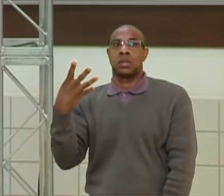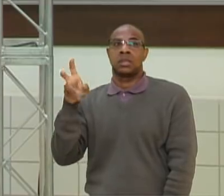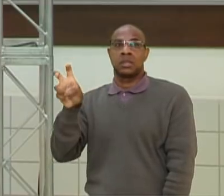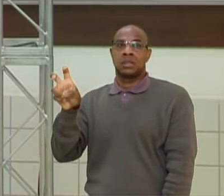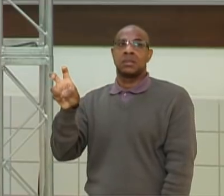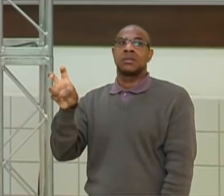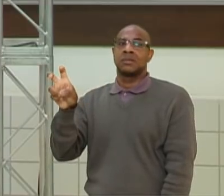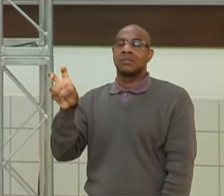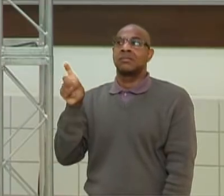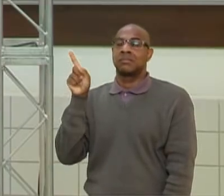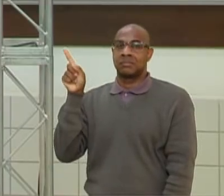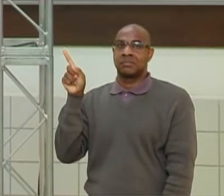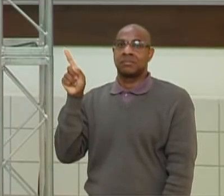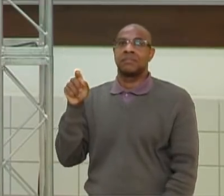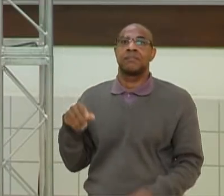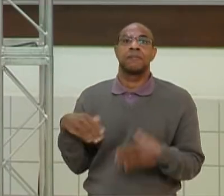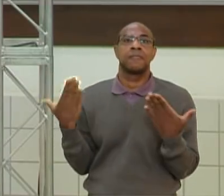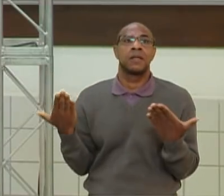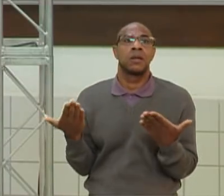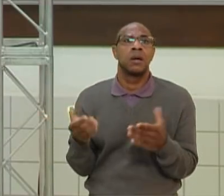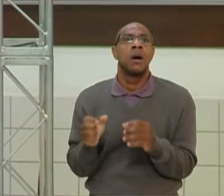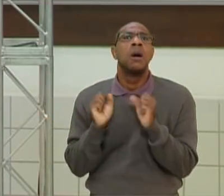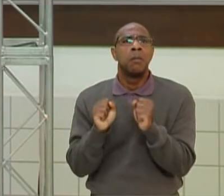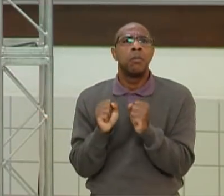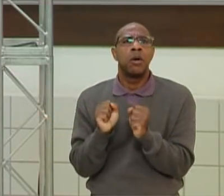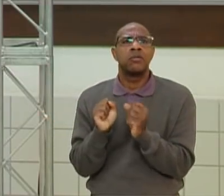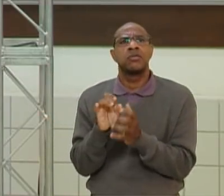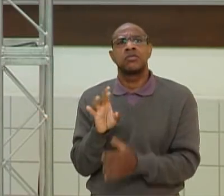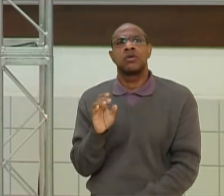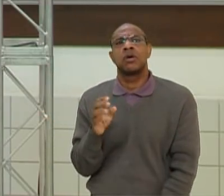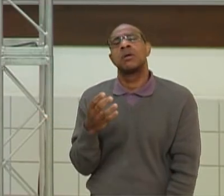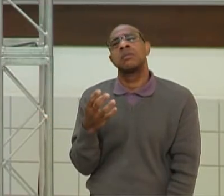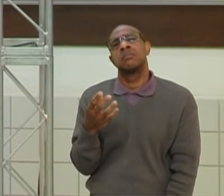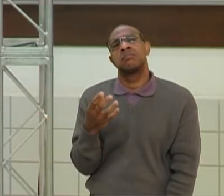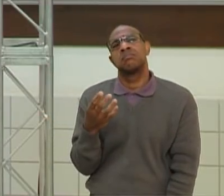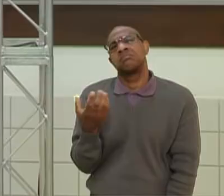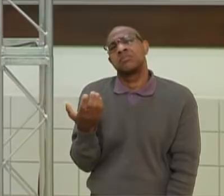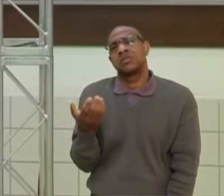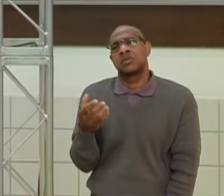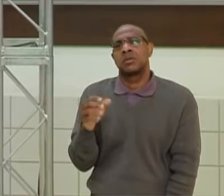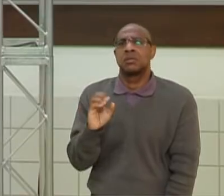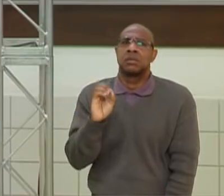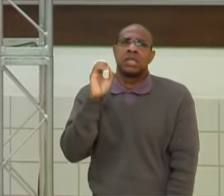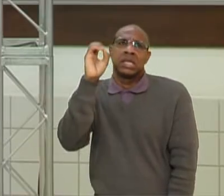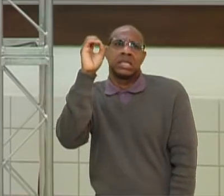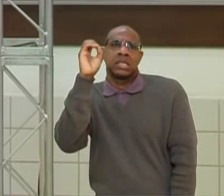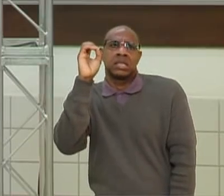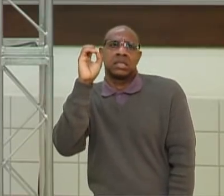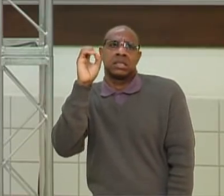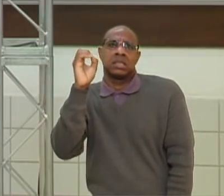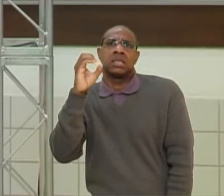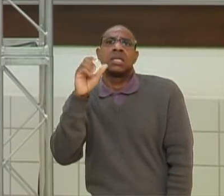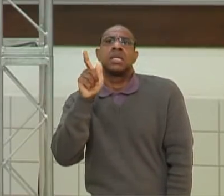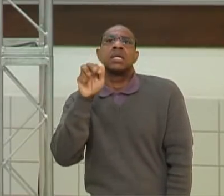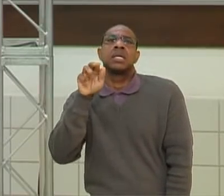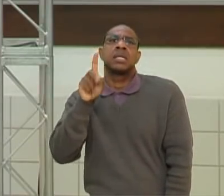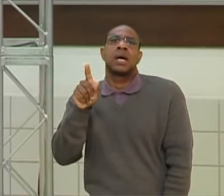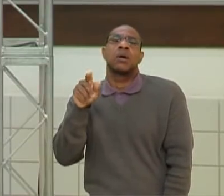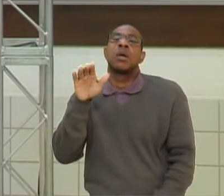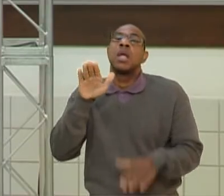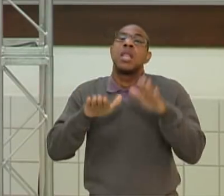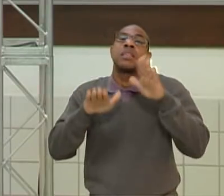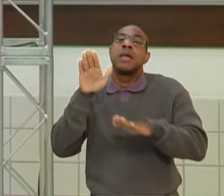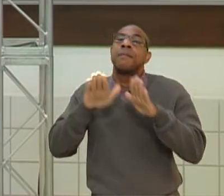essa questão, eu posso deixar só em grau ou em radiano? De novo, depende de como